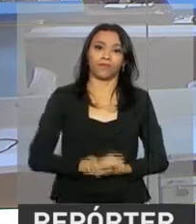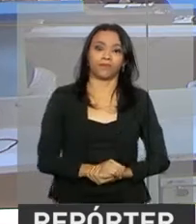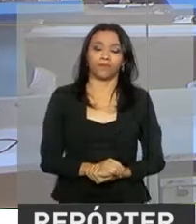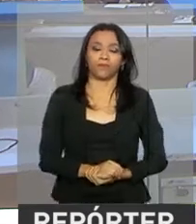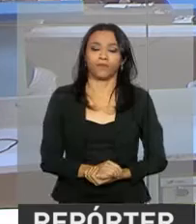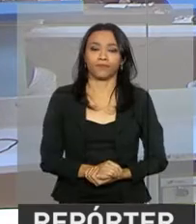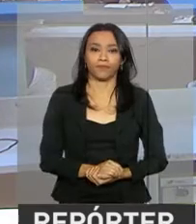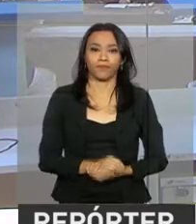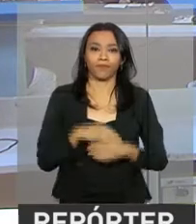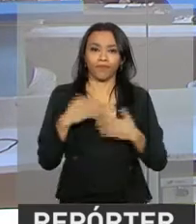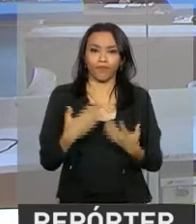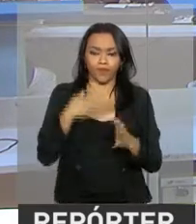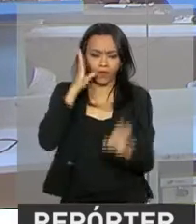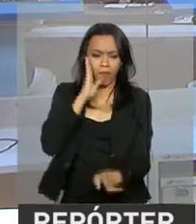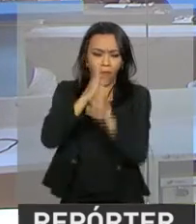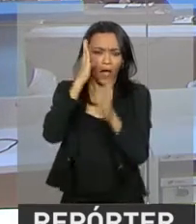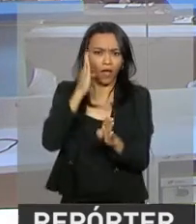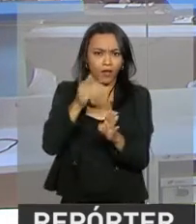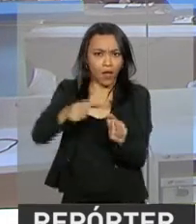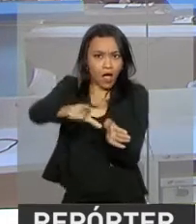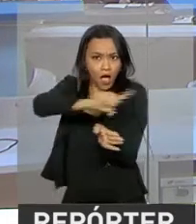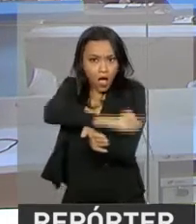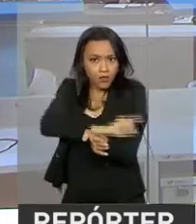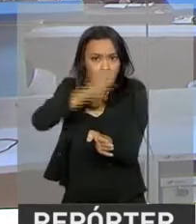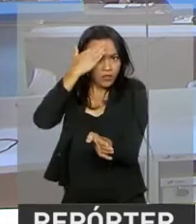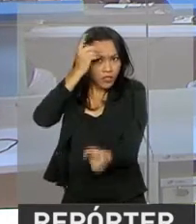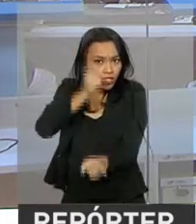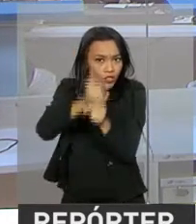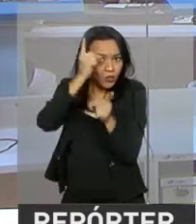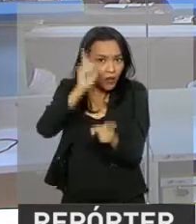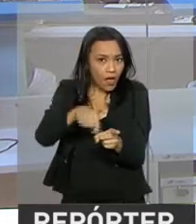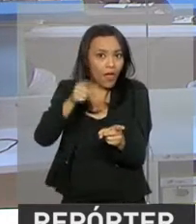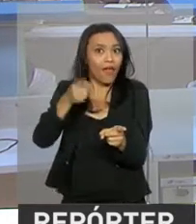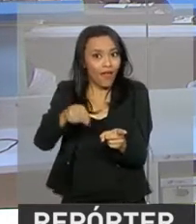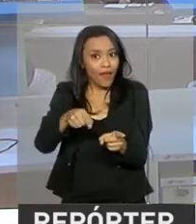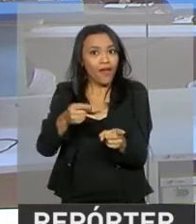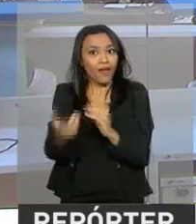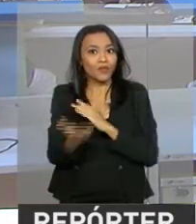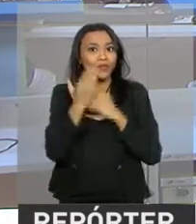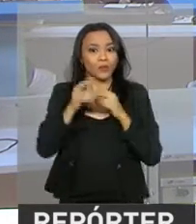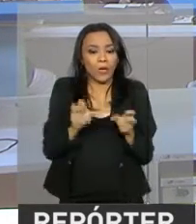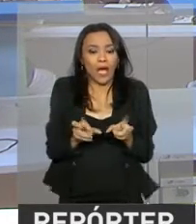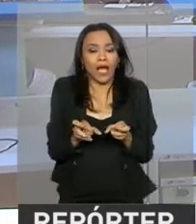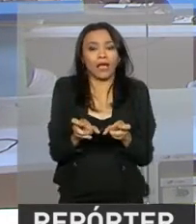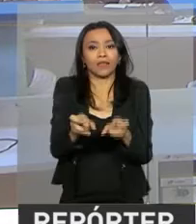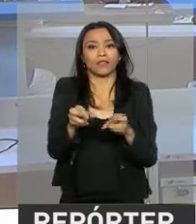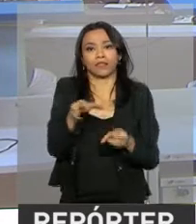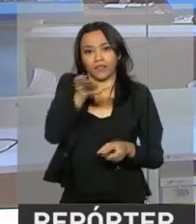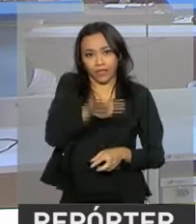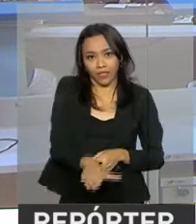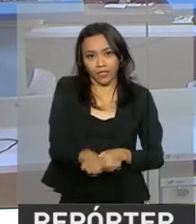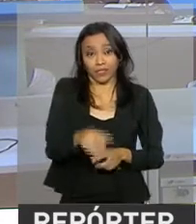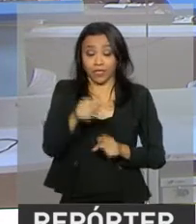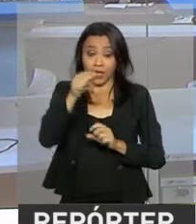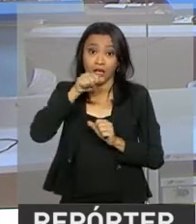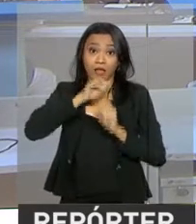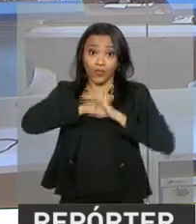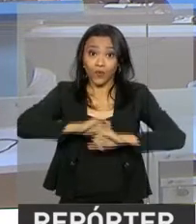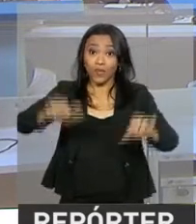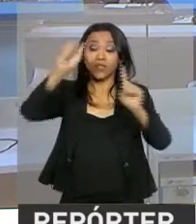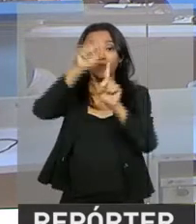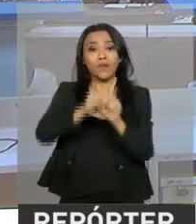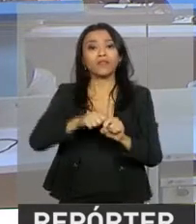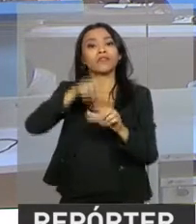o diagnóstico precoce é uma das principais armas contra o câncer infantil a campanha setembro dourado alerta os pais